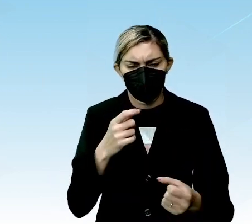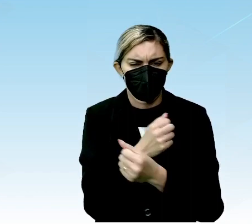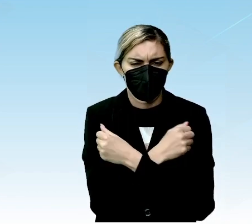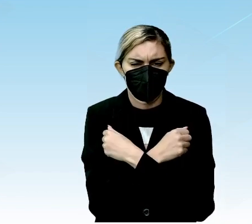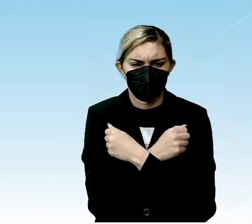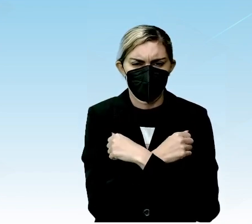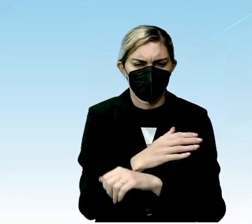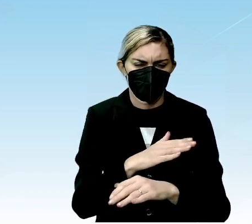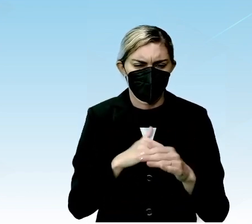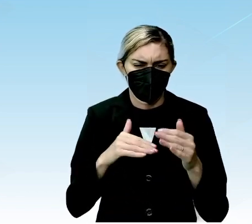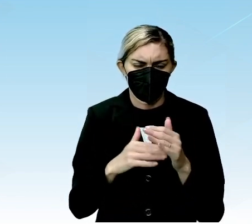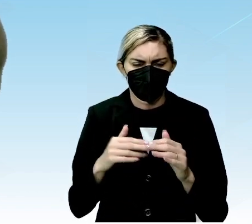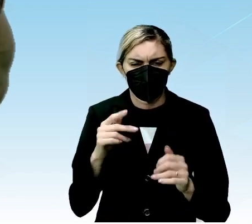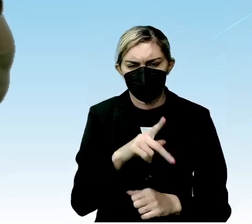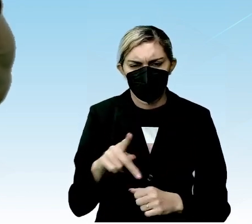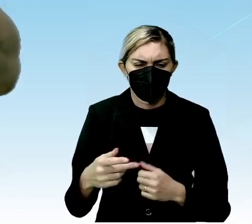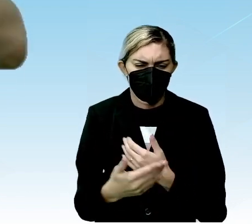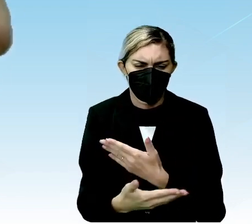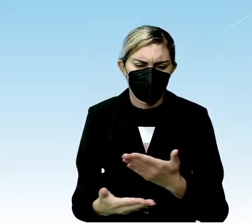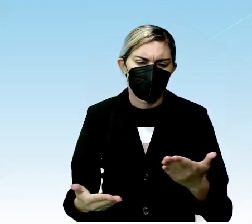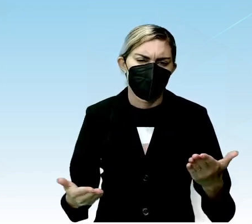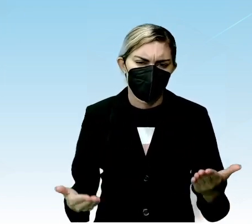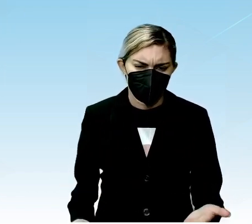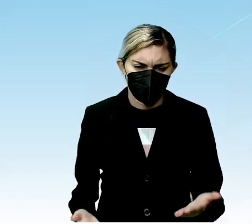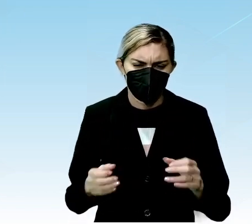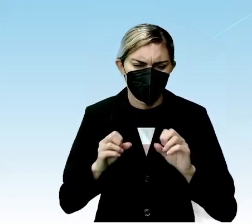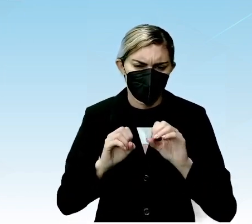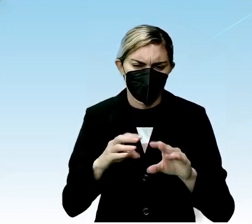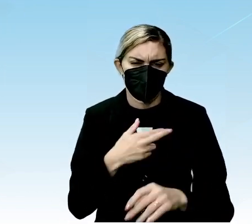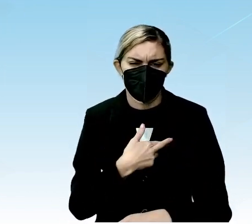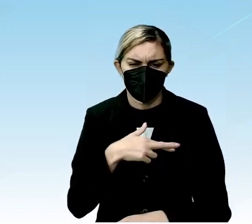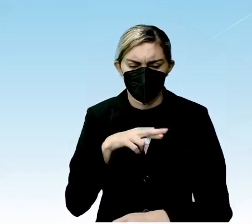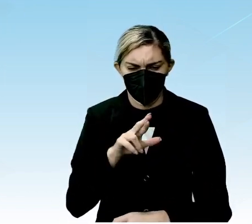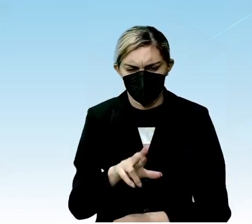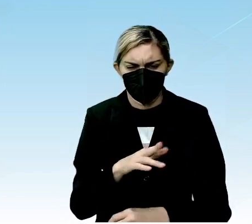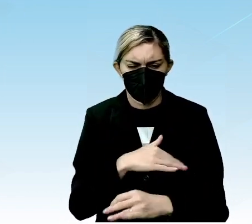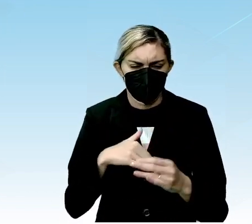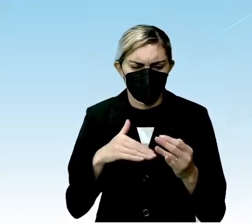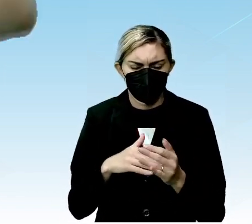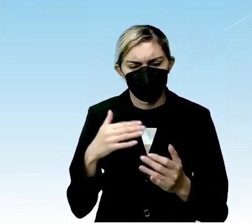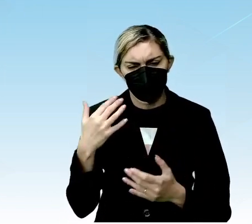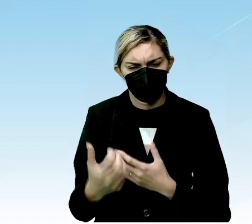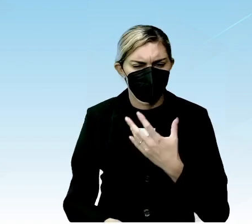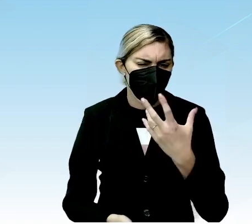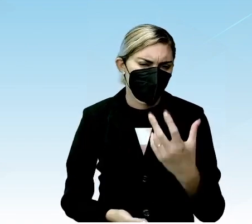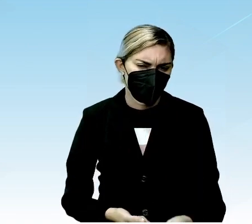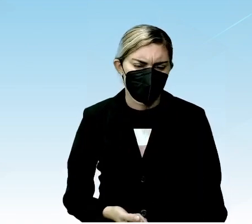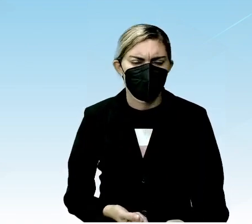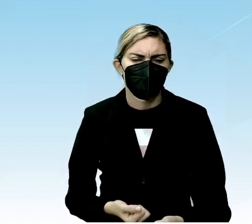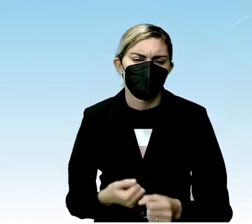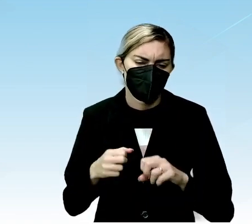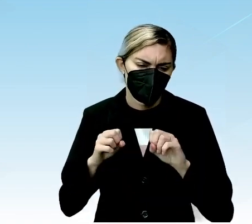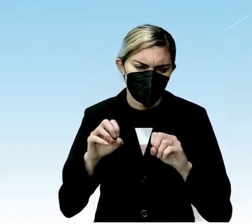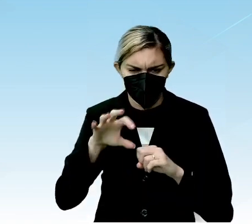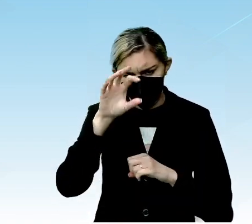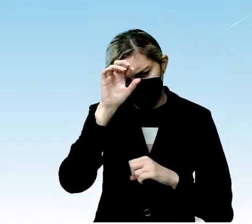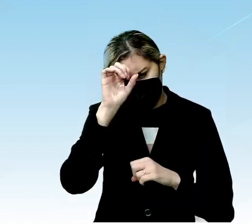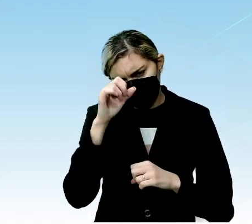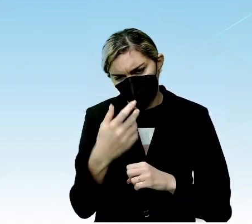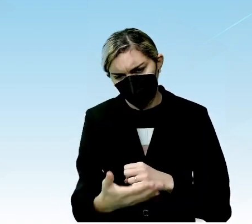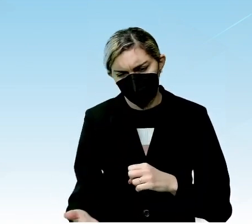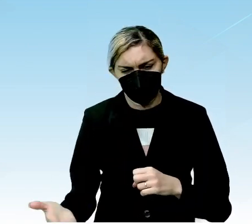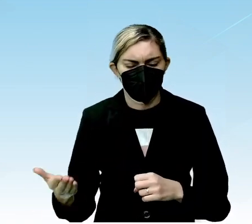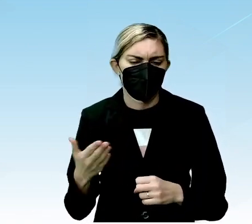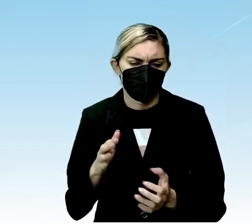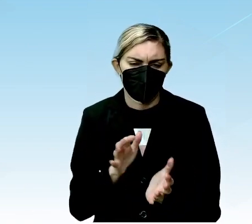todos os professores de ensino religioso, todos os adeptos do Espiritismo aqui, em especial